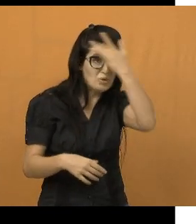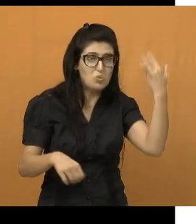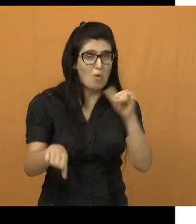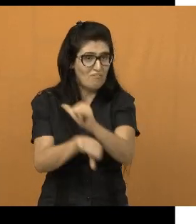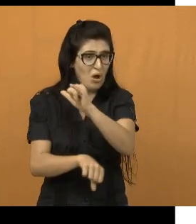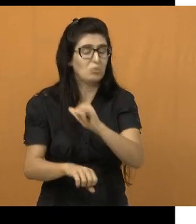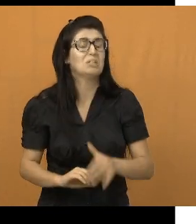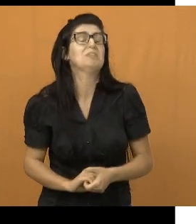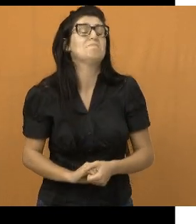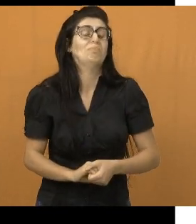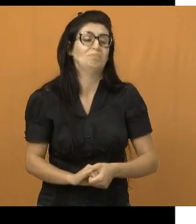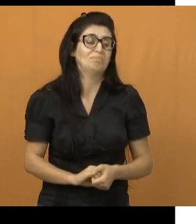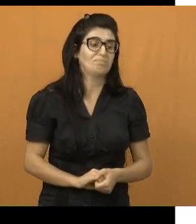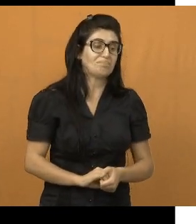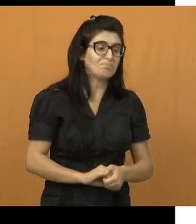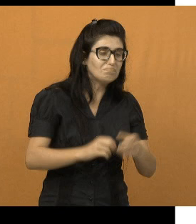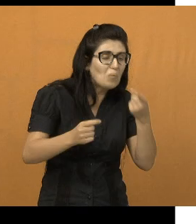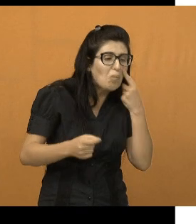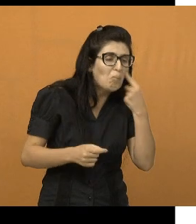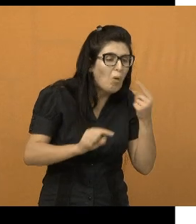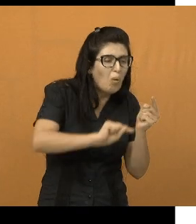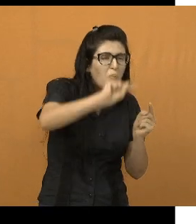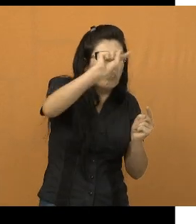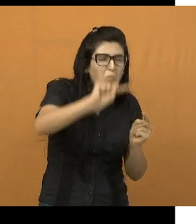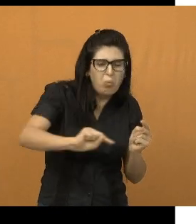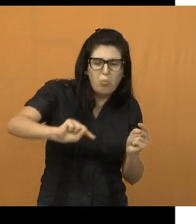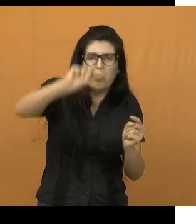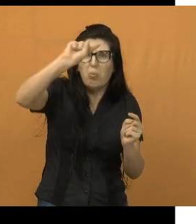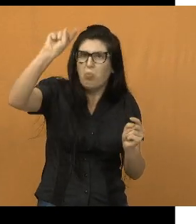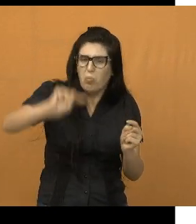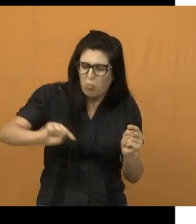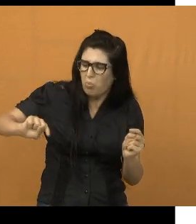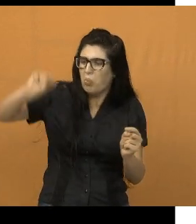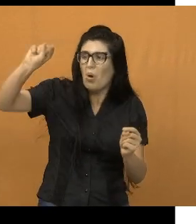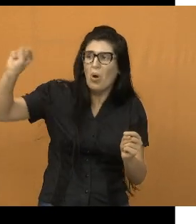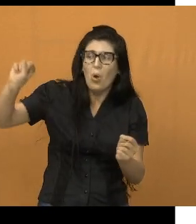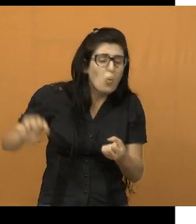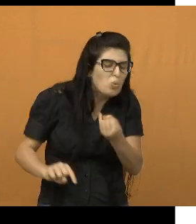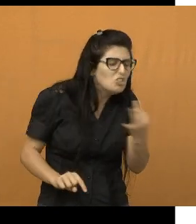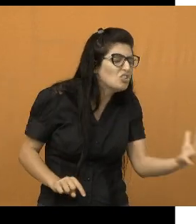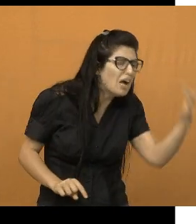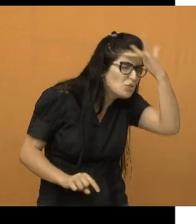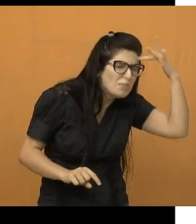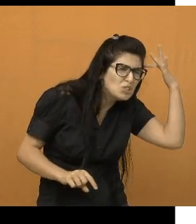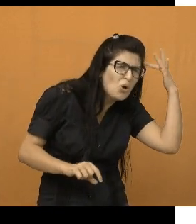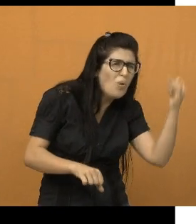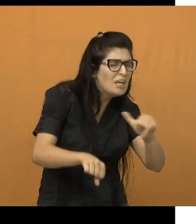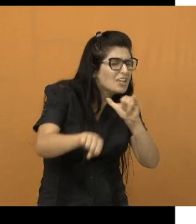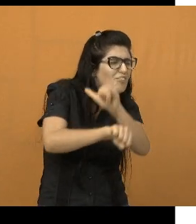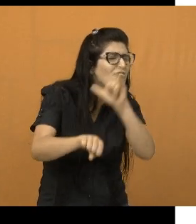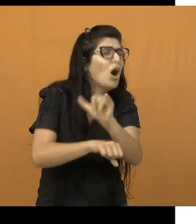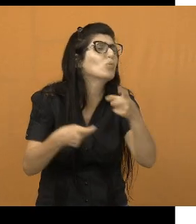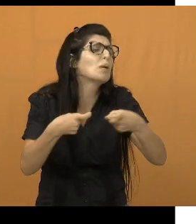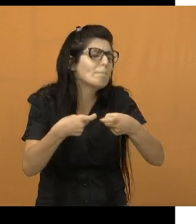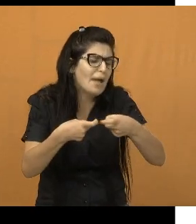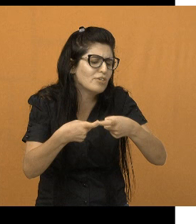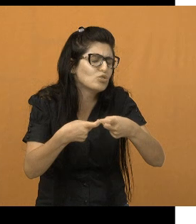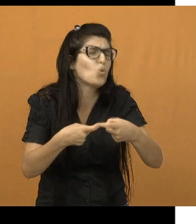Aqui alguns gráficos com relação à porcentagem de faltas no SIM.